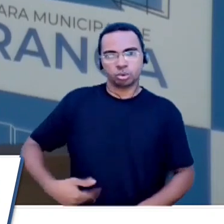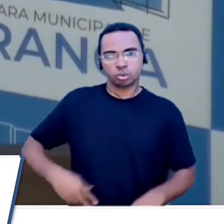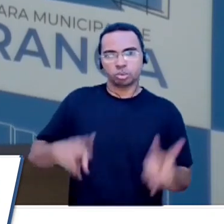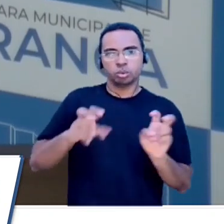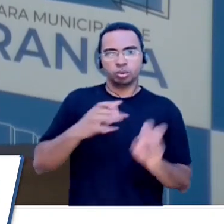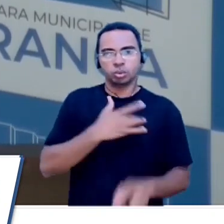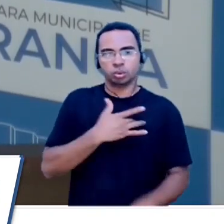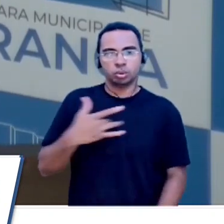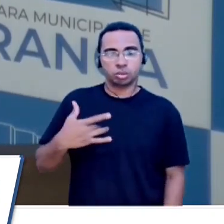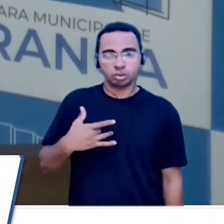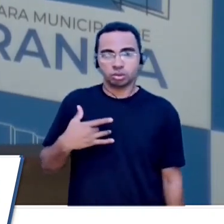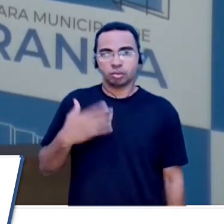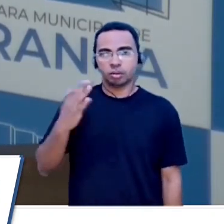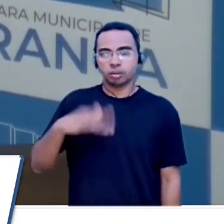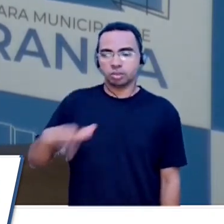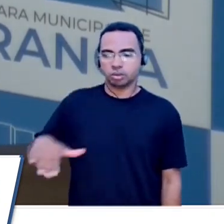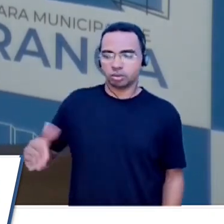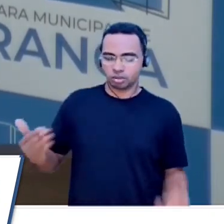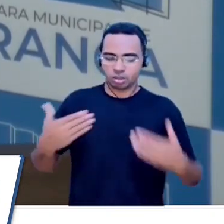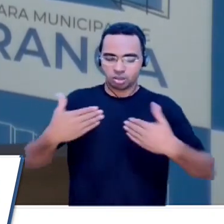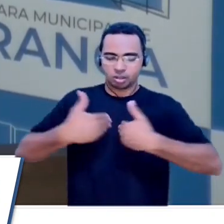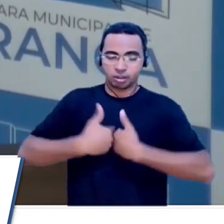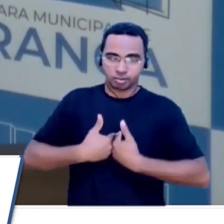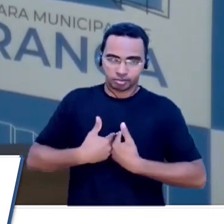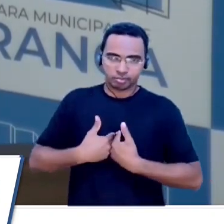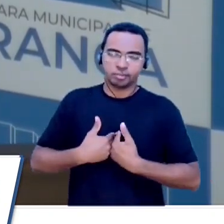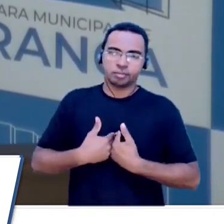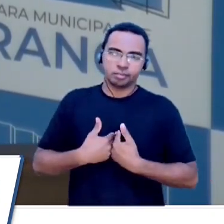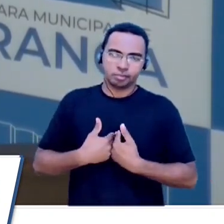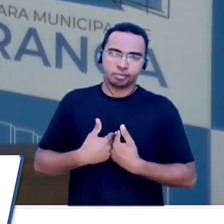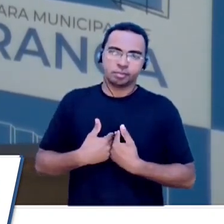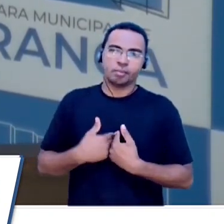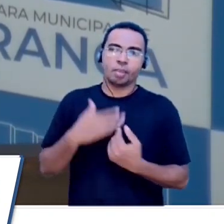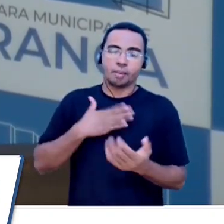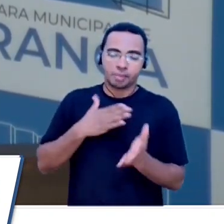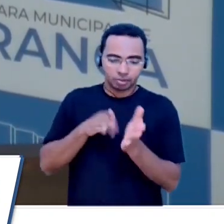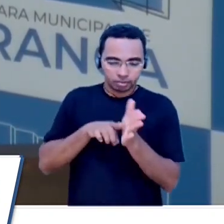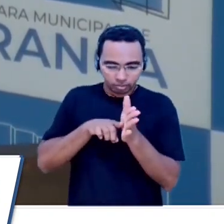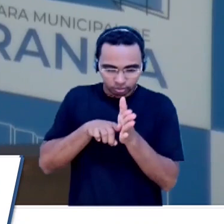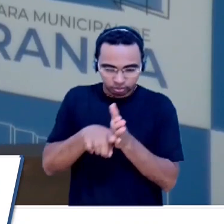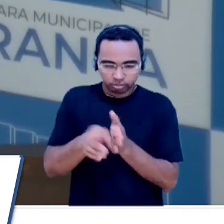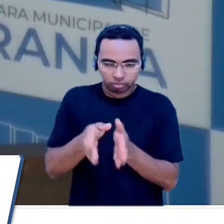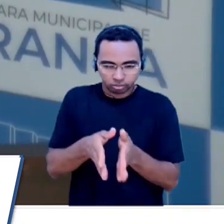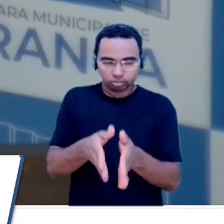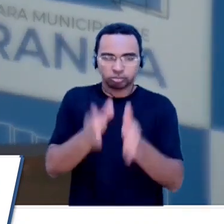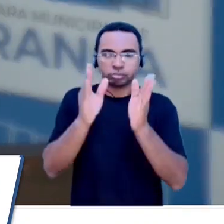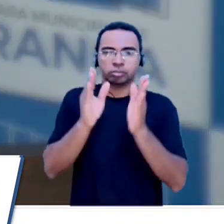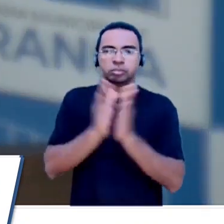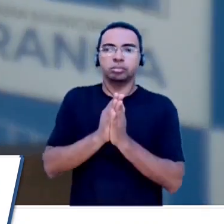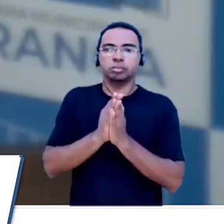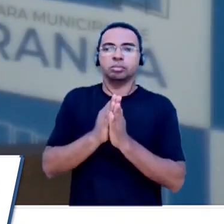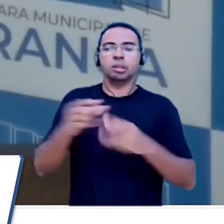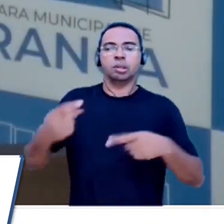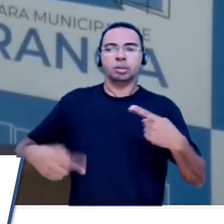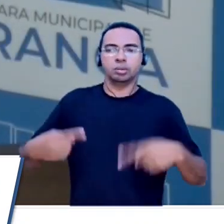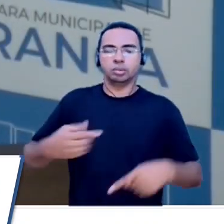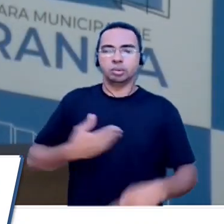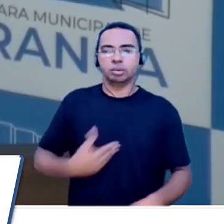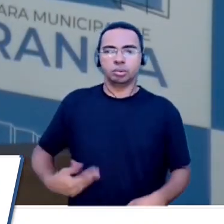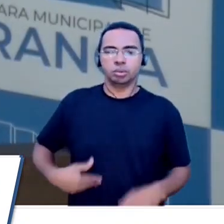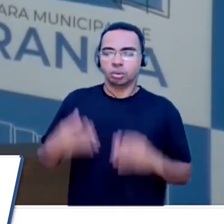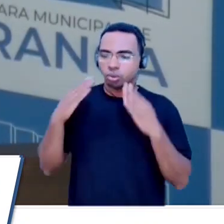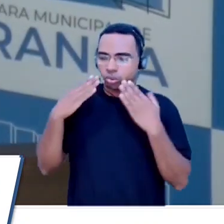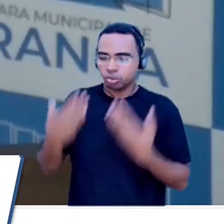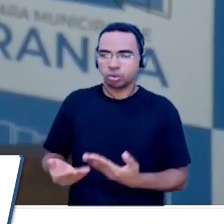para crianças com autismo. Então, é a linha de pesquisa, né, desenvolvimento regional, políticas públicas, concentração direito